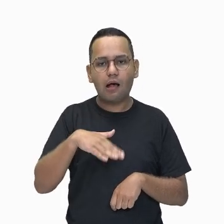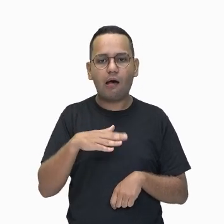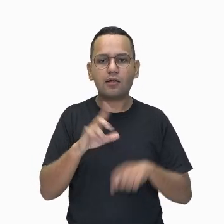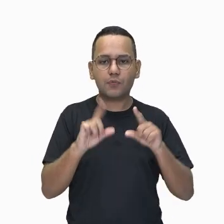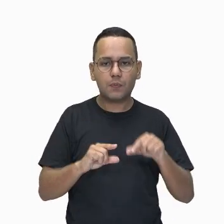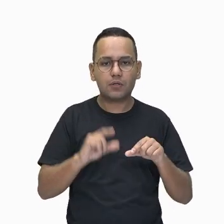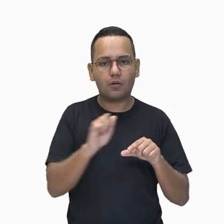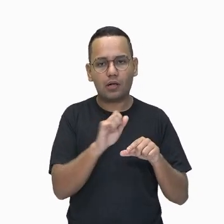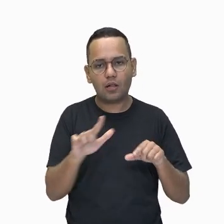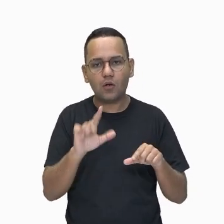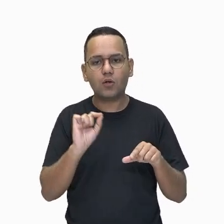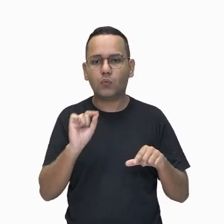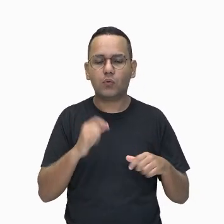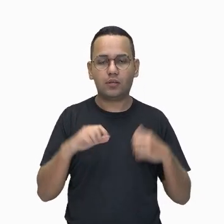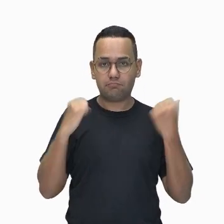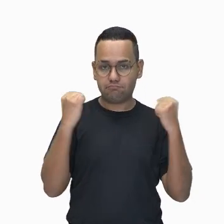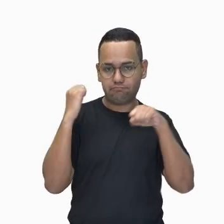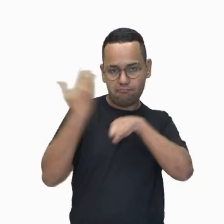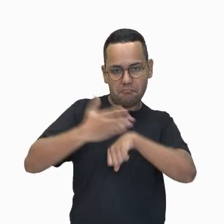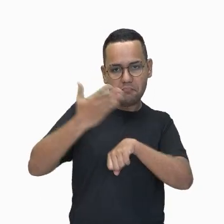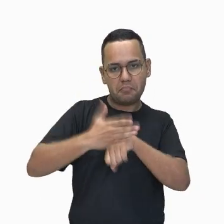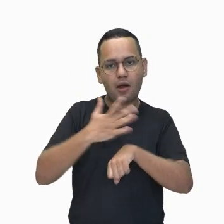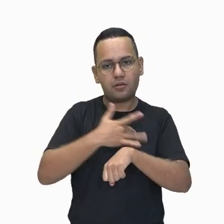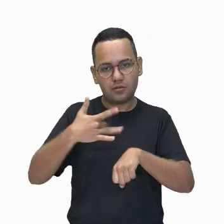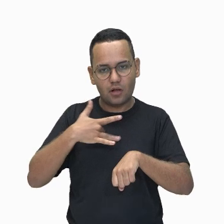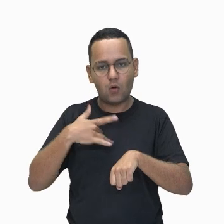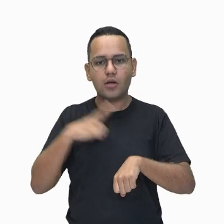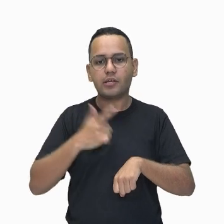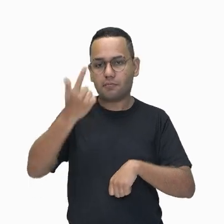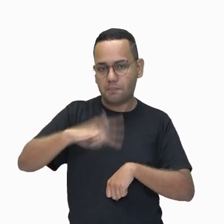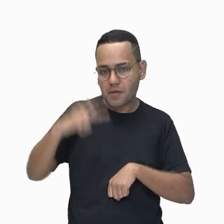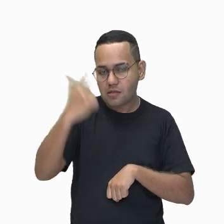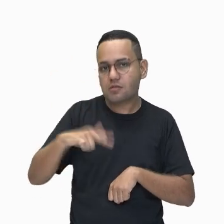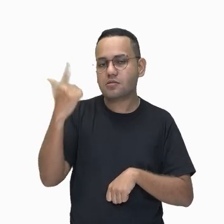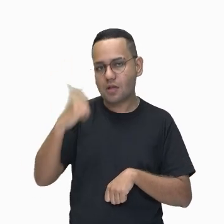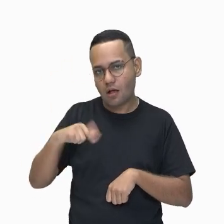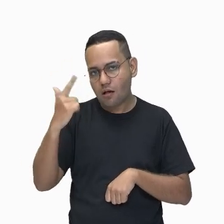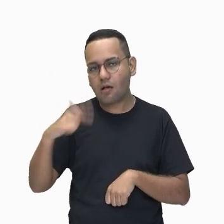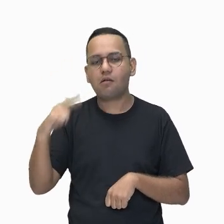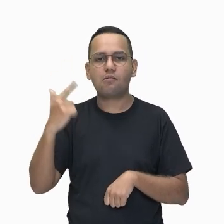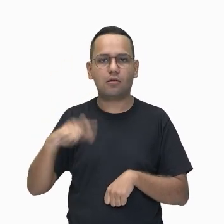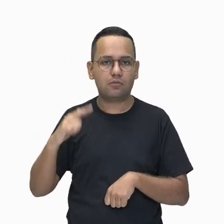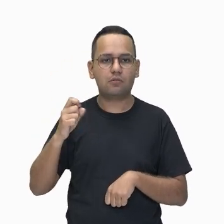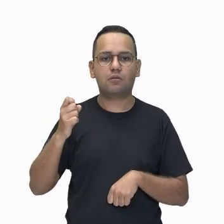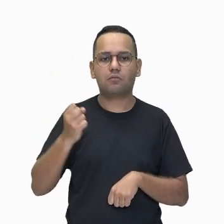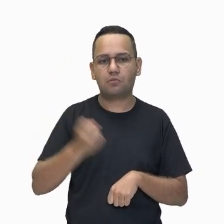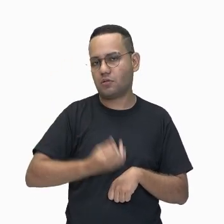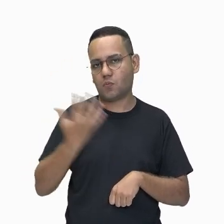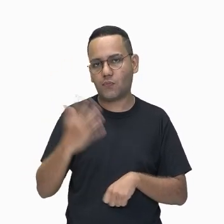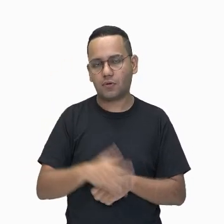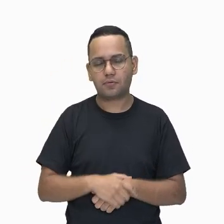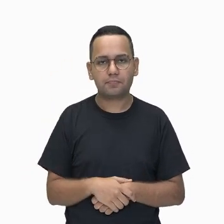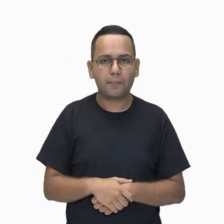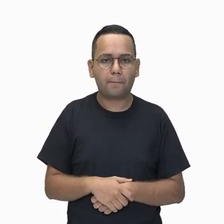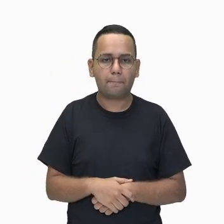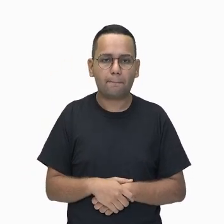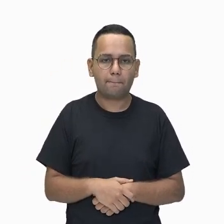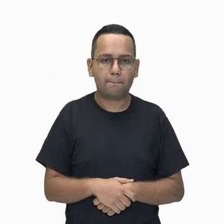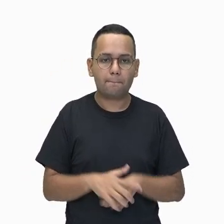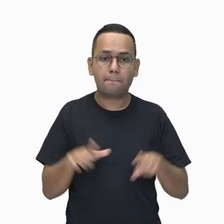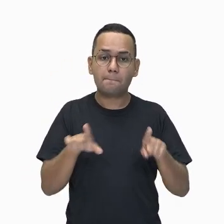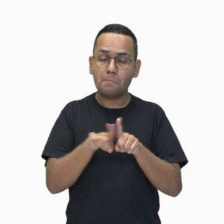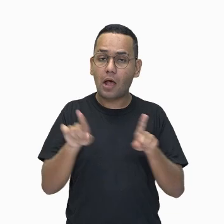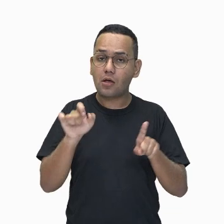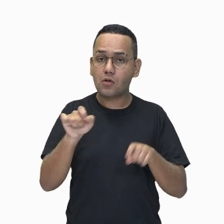planejamento de musculação voltado aí para repetições mais altas por séries, ok? Então, a galera que tem a gordura